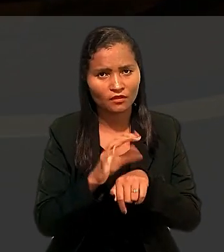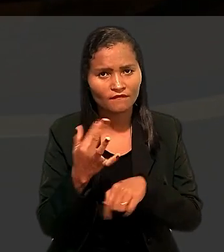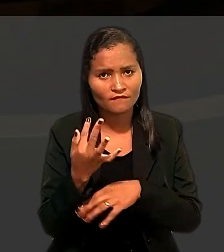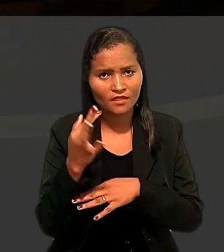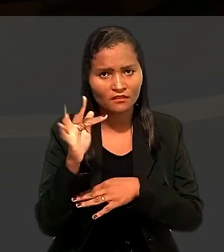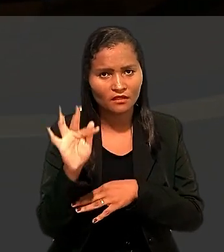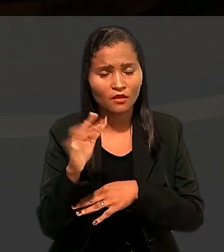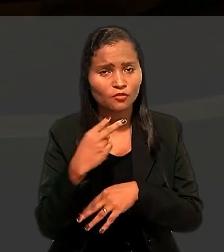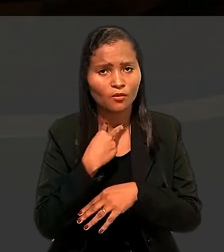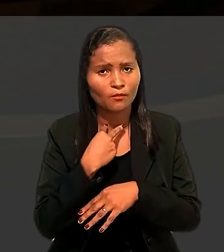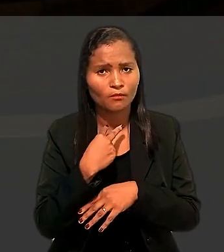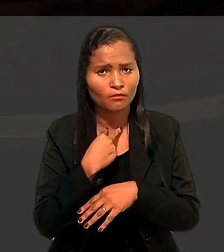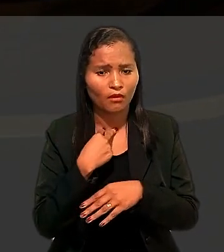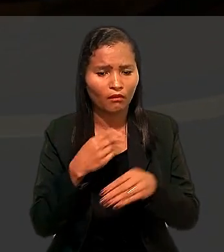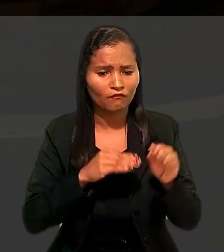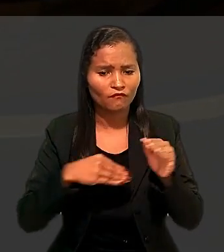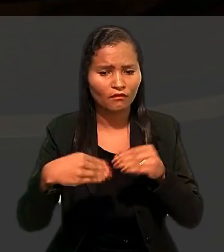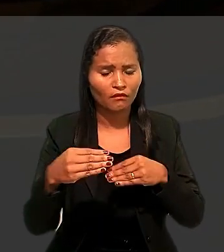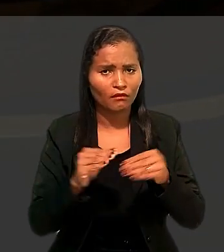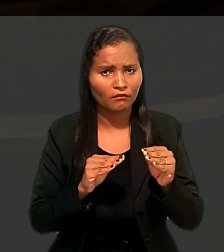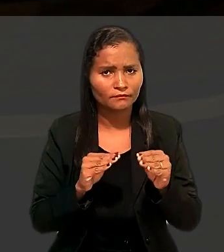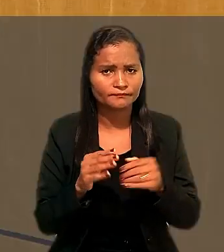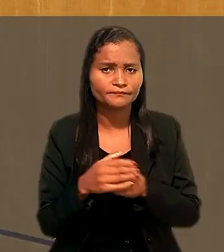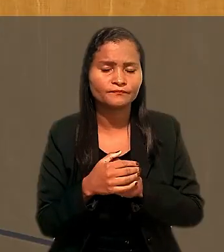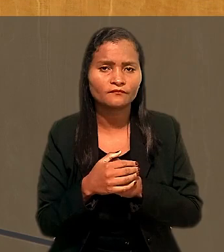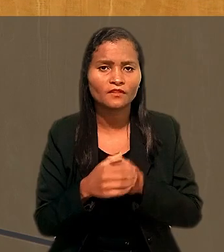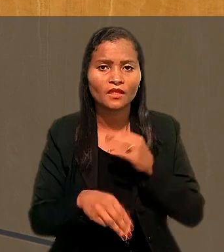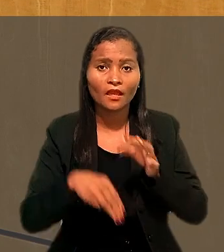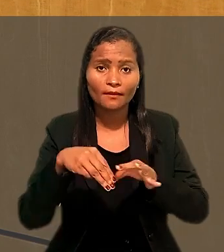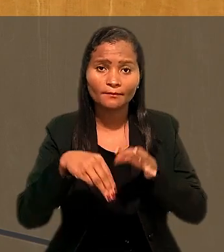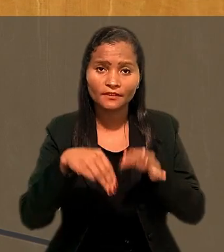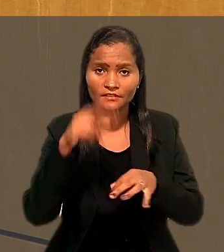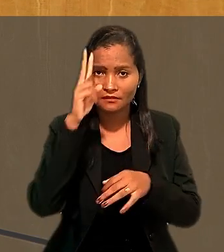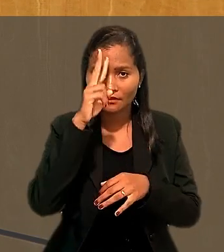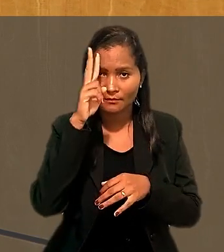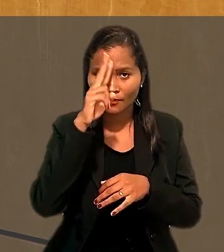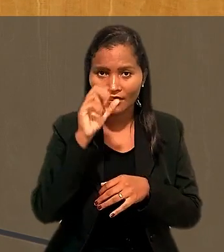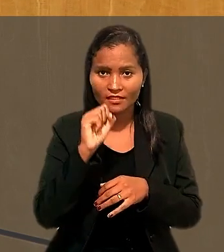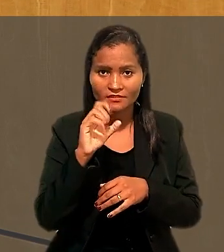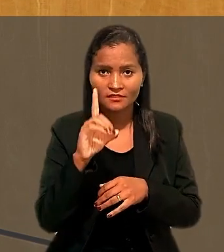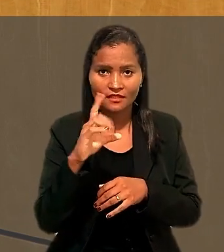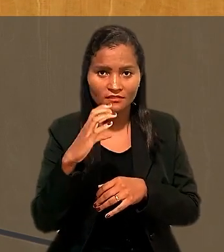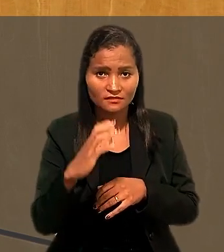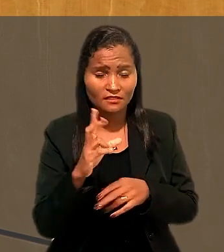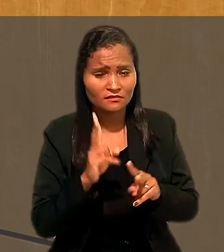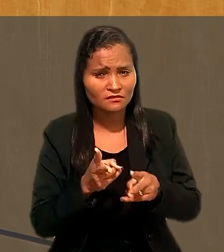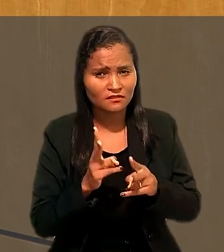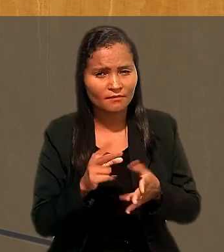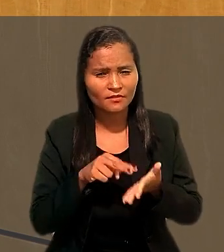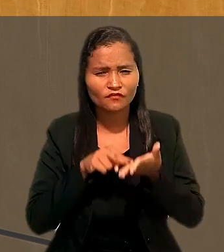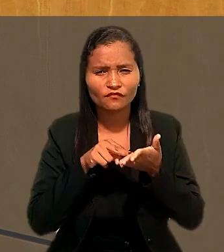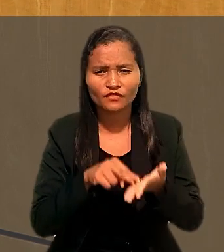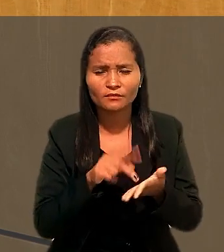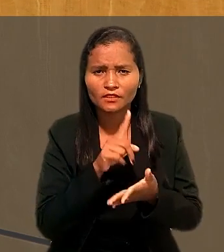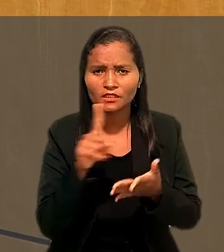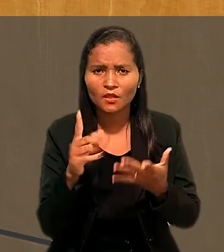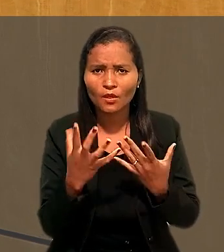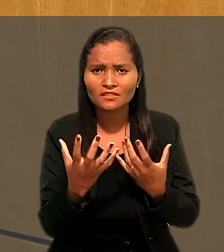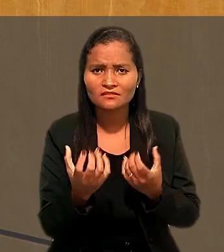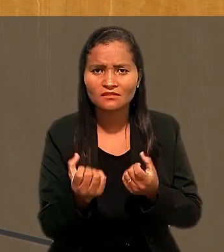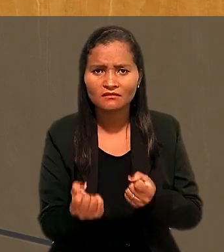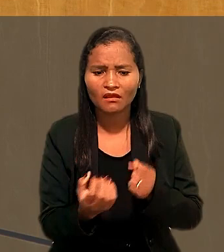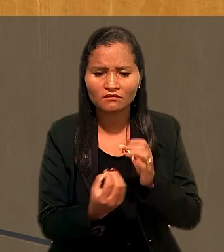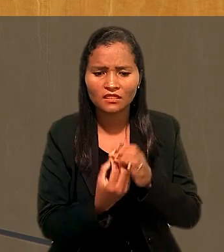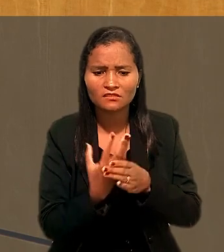Constituição Federal, não podem ser flexibilizados. A ministra lembrou que a SDC sempre foi firme em não admitir